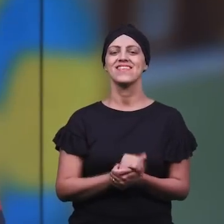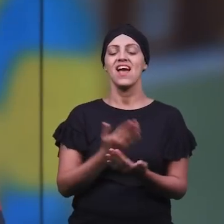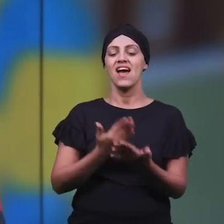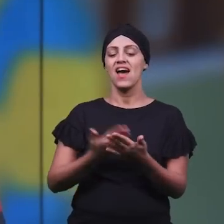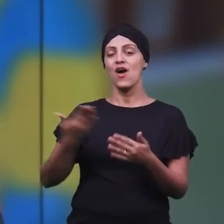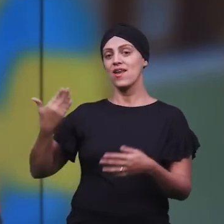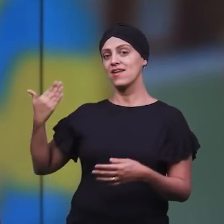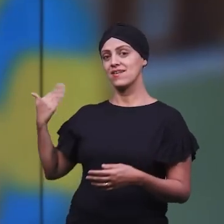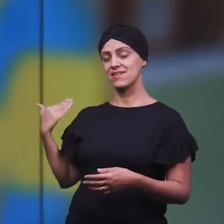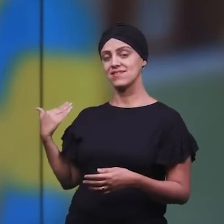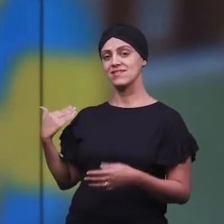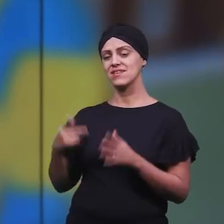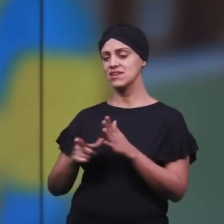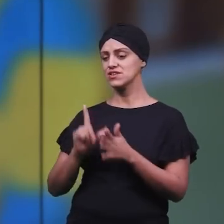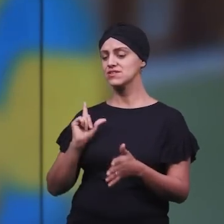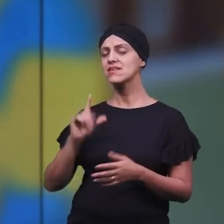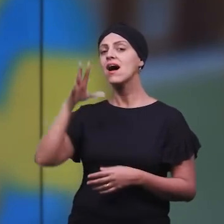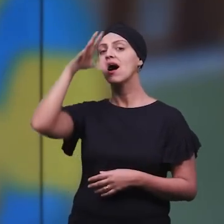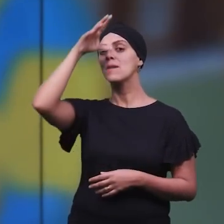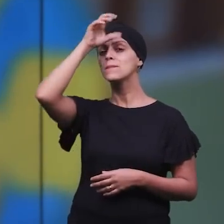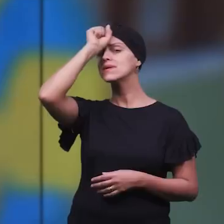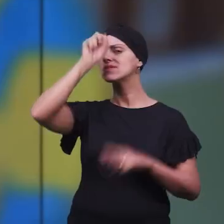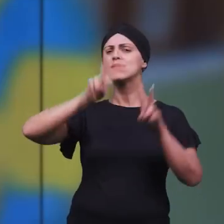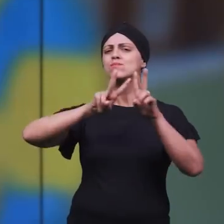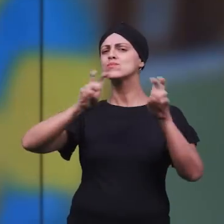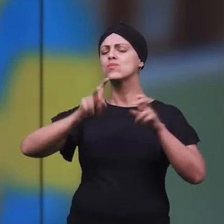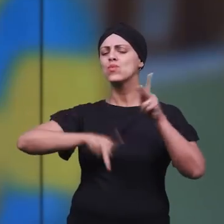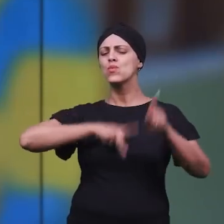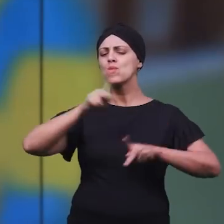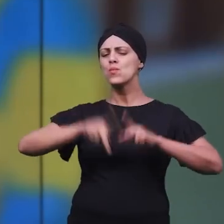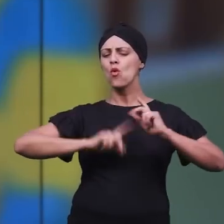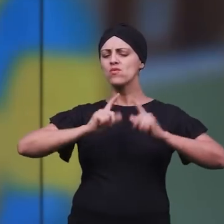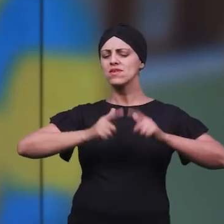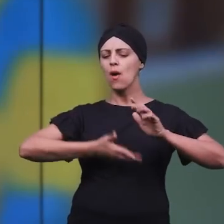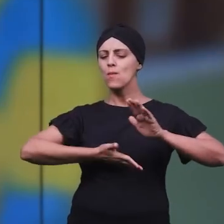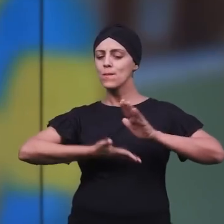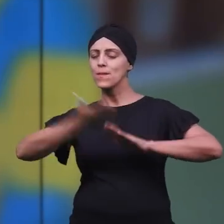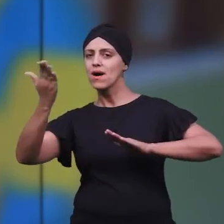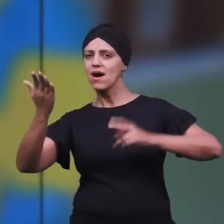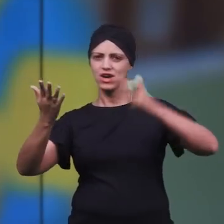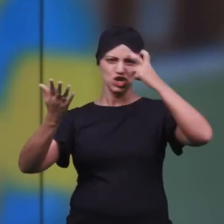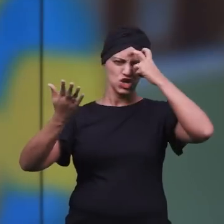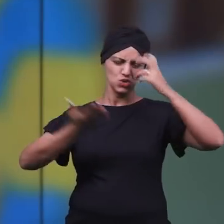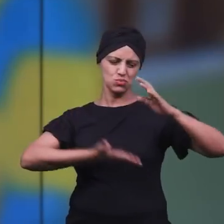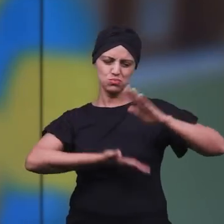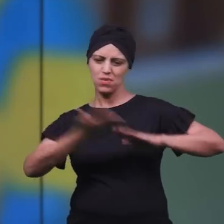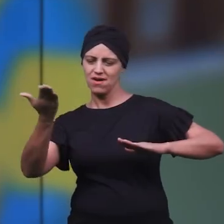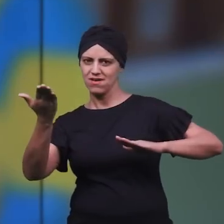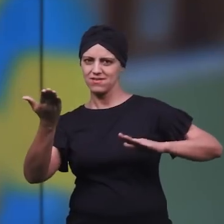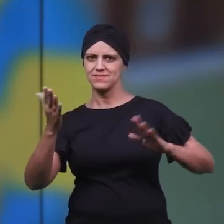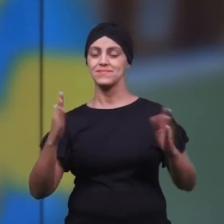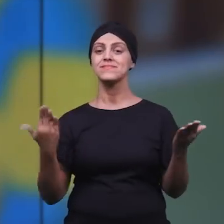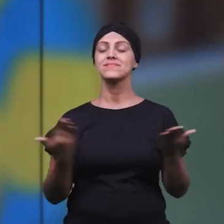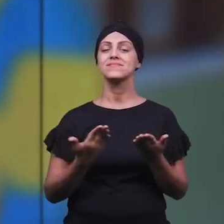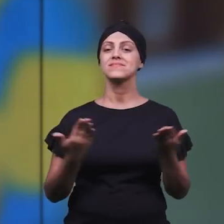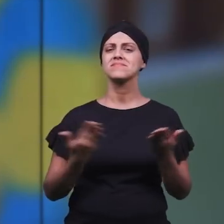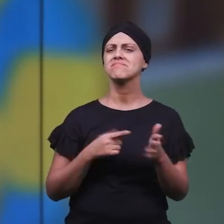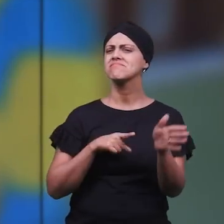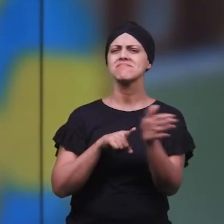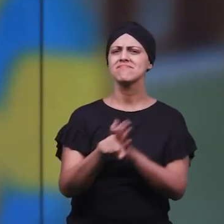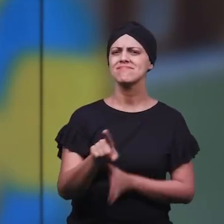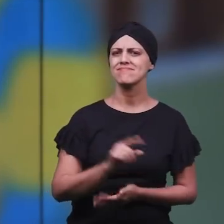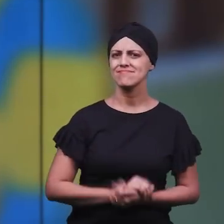aulas anteriores aprendemos sobre a saída do povo de Israel do Egito. E agora eu vou fazer